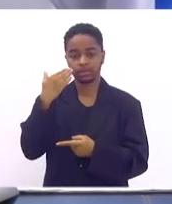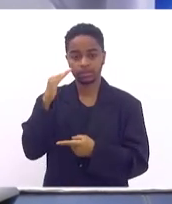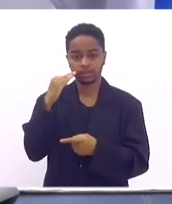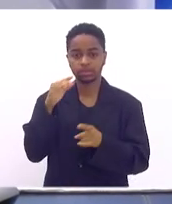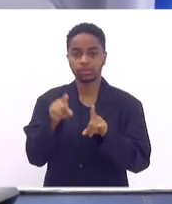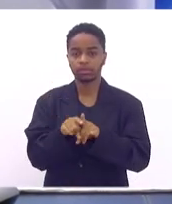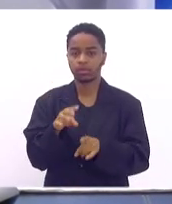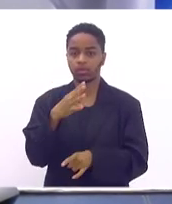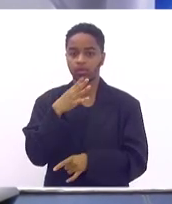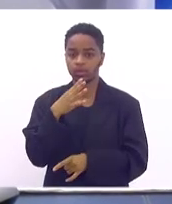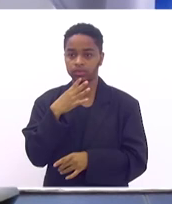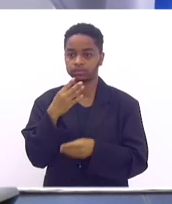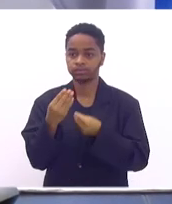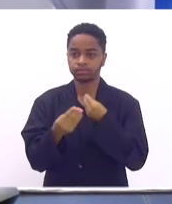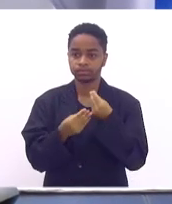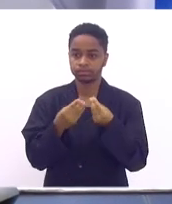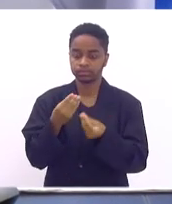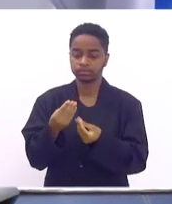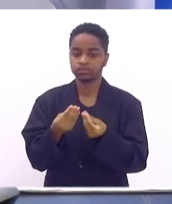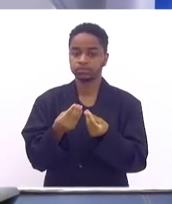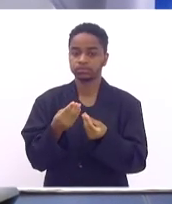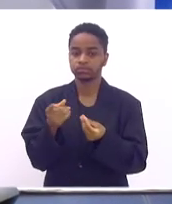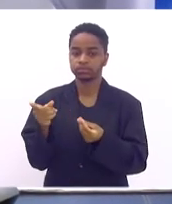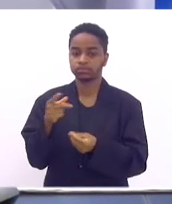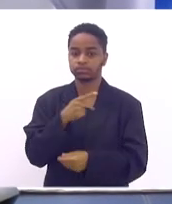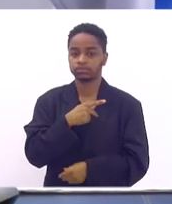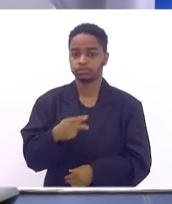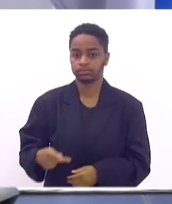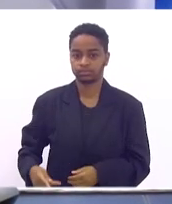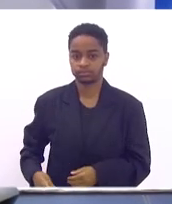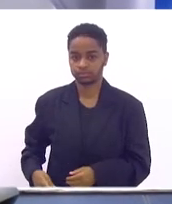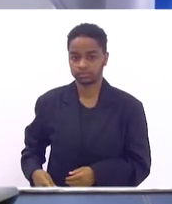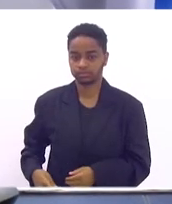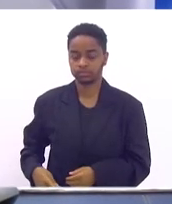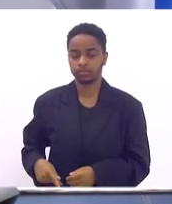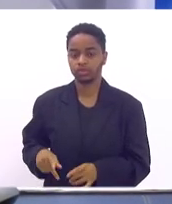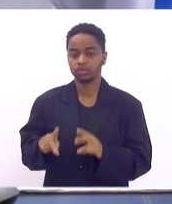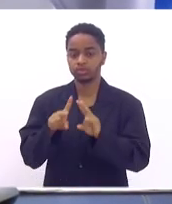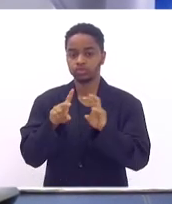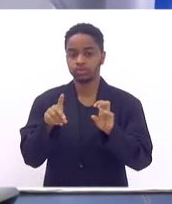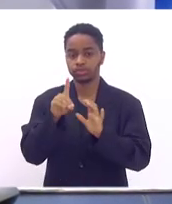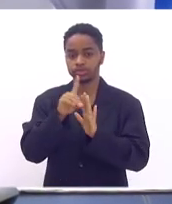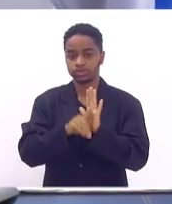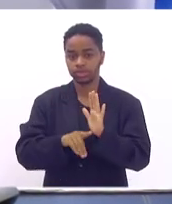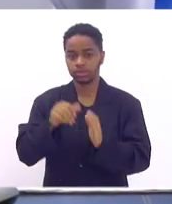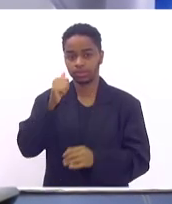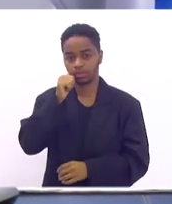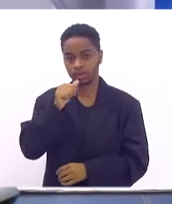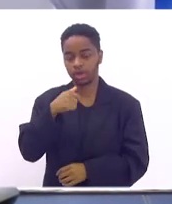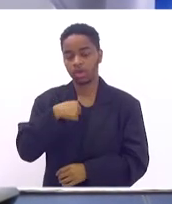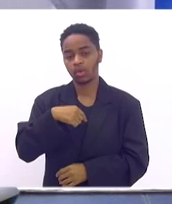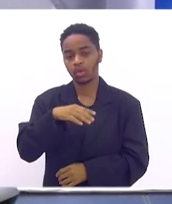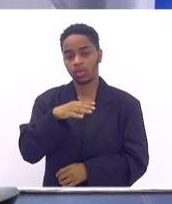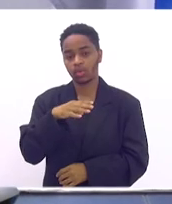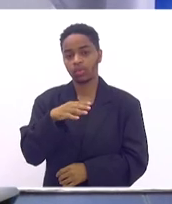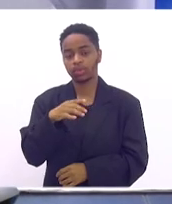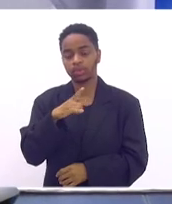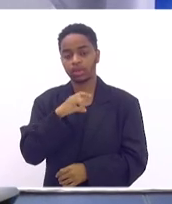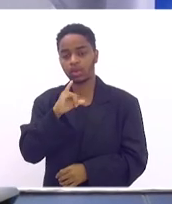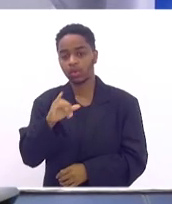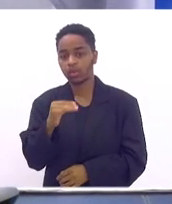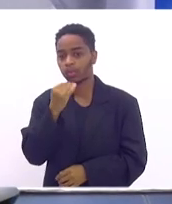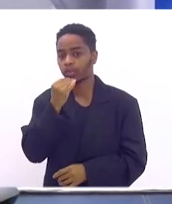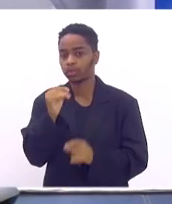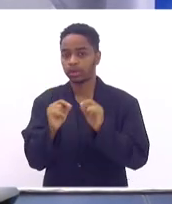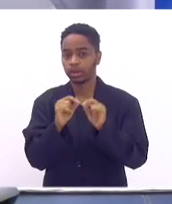o atendimento do Cian Márcia Lira, eu fui presidente do Conselho Estadual de Direitos da Mulher, tive a oportunidade de dizer aqui que eu sou uma daquelas pessoas